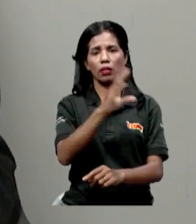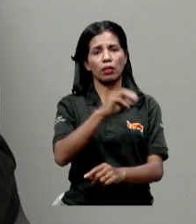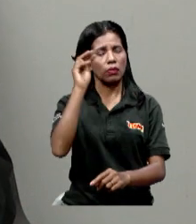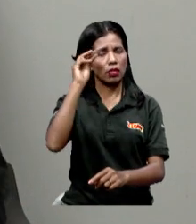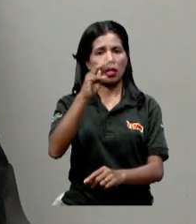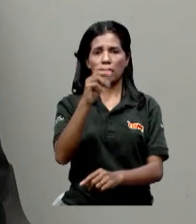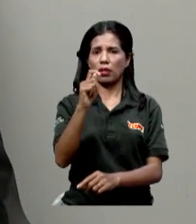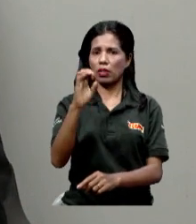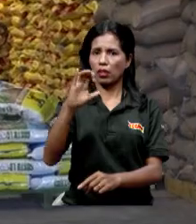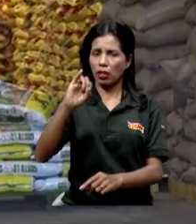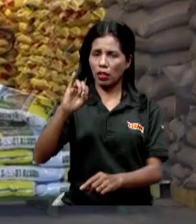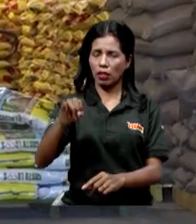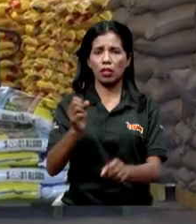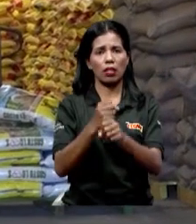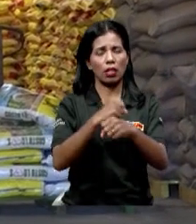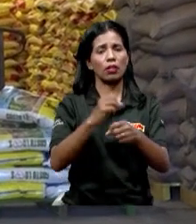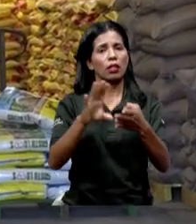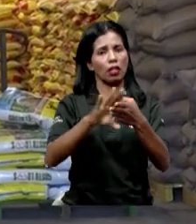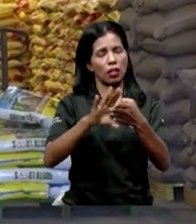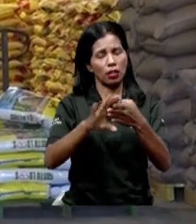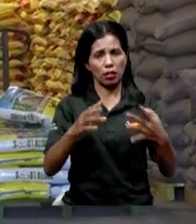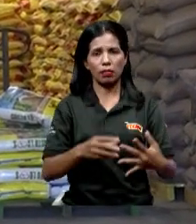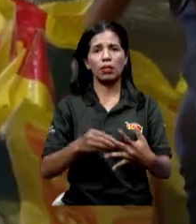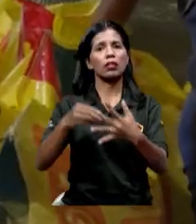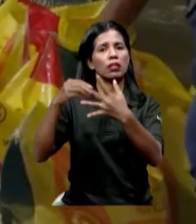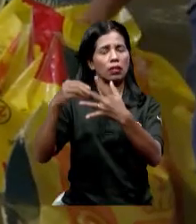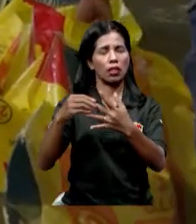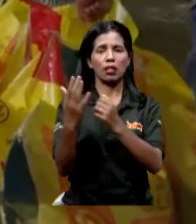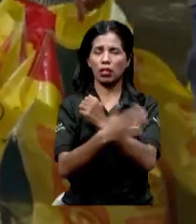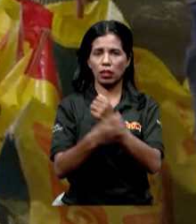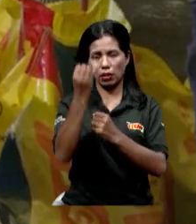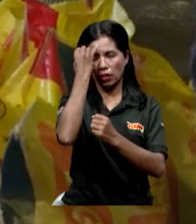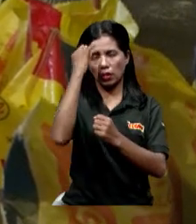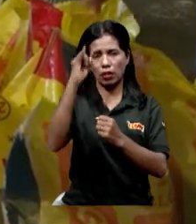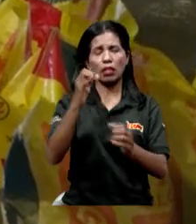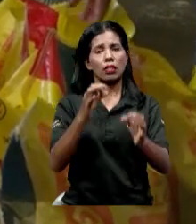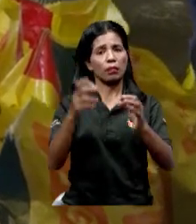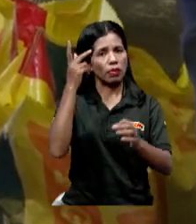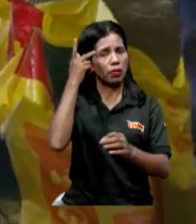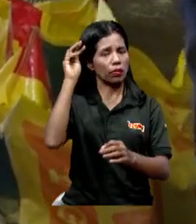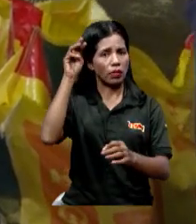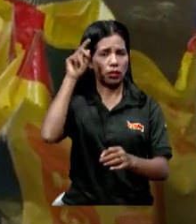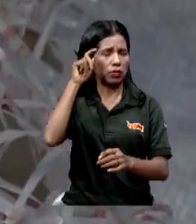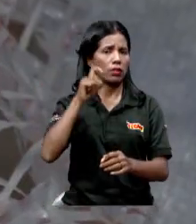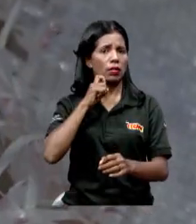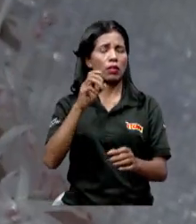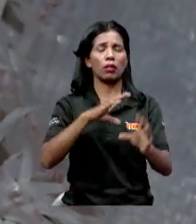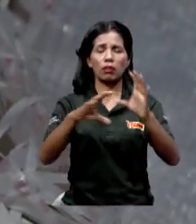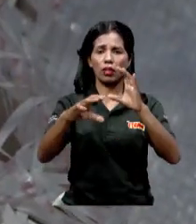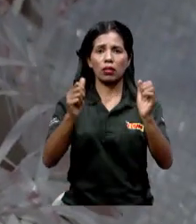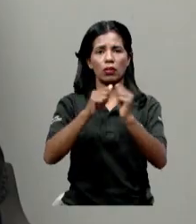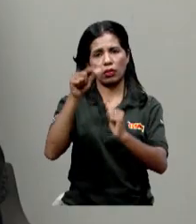se rala na fata em carta oficial, Banação Índia, mas que Primeiro-Ministro Kairala Shinana Guzmão, contacta ona Governo